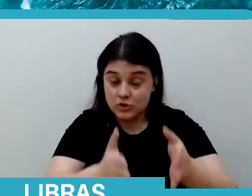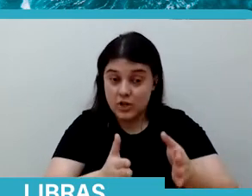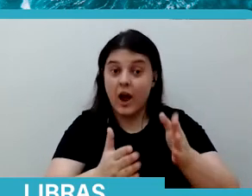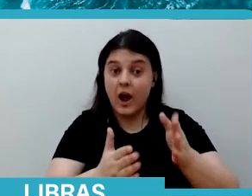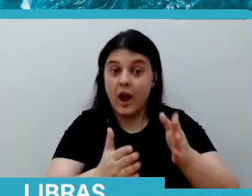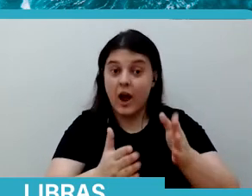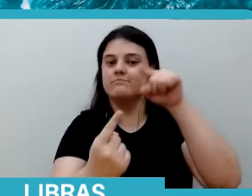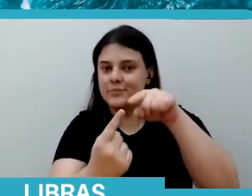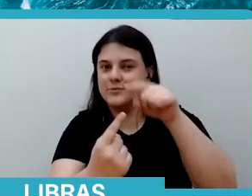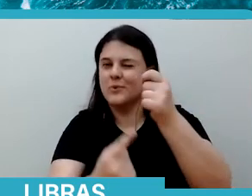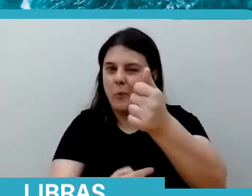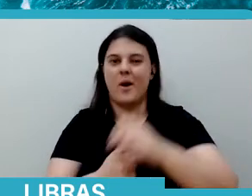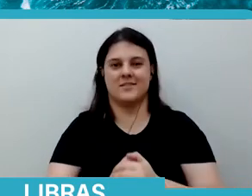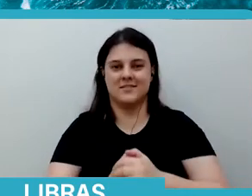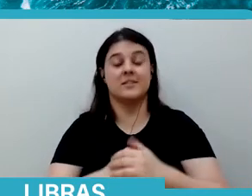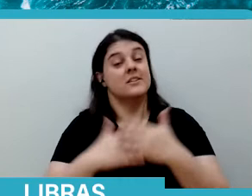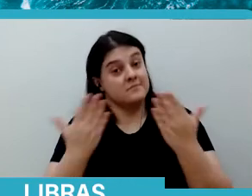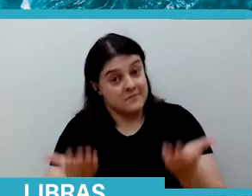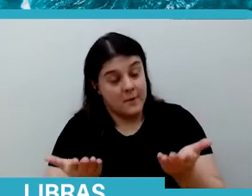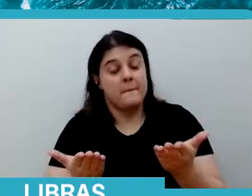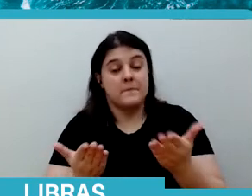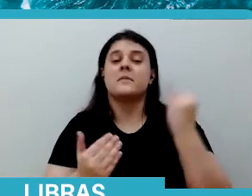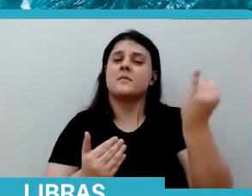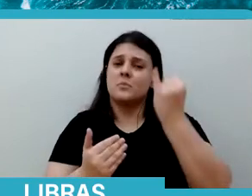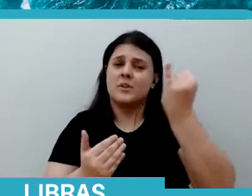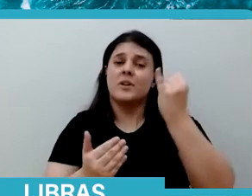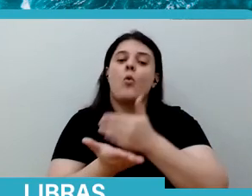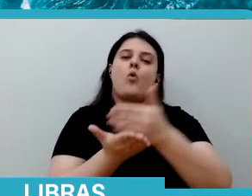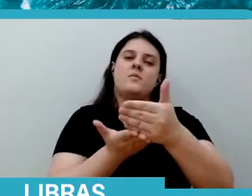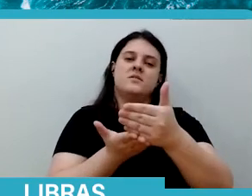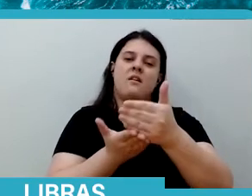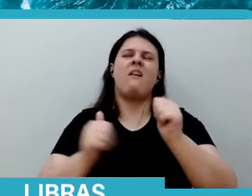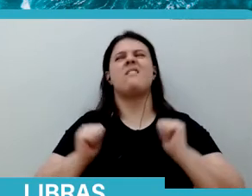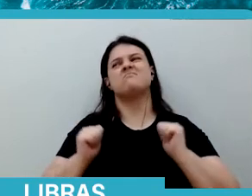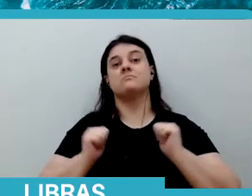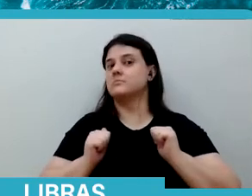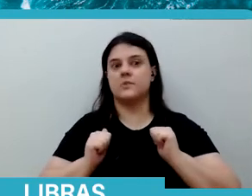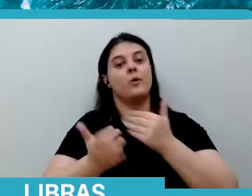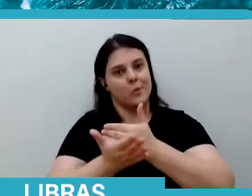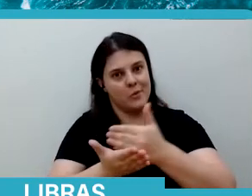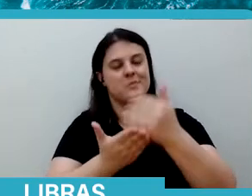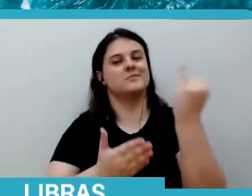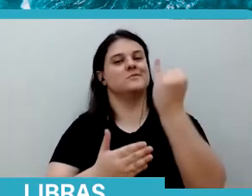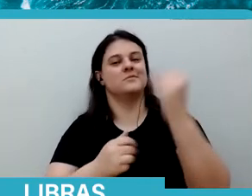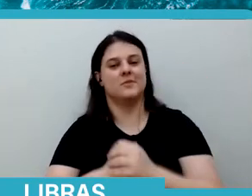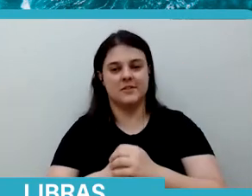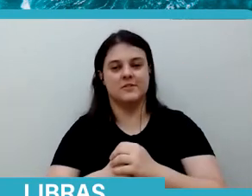gente gostaria então é muito importante como está a fazer e